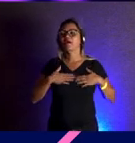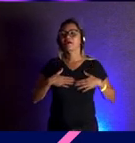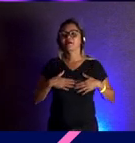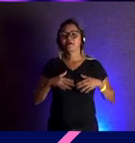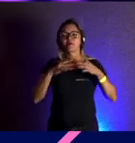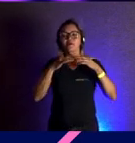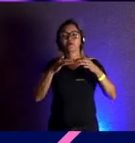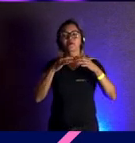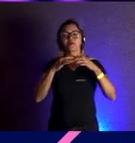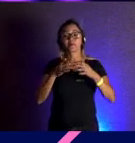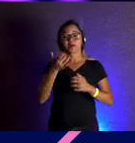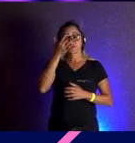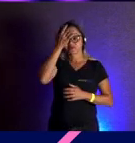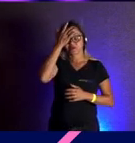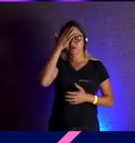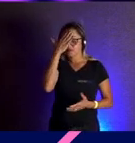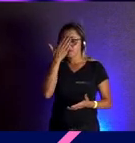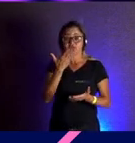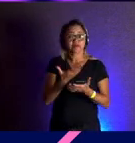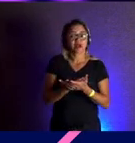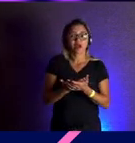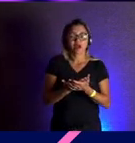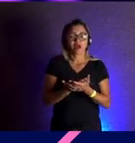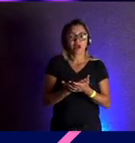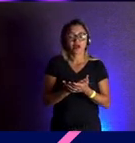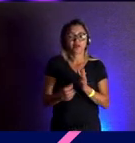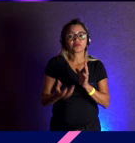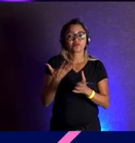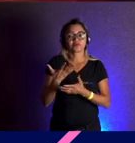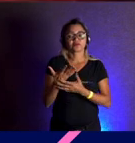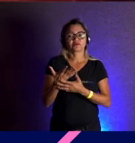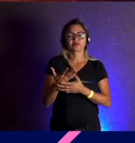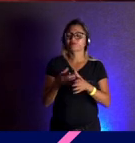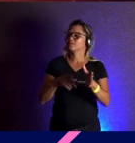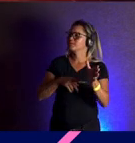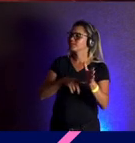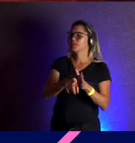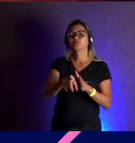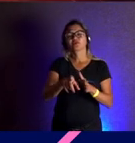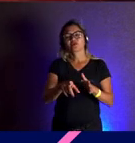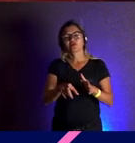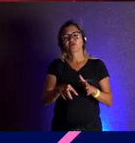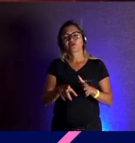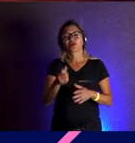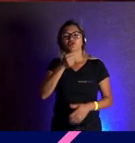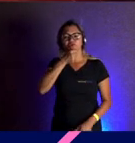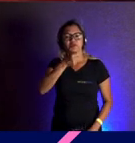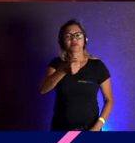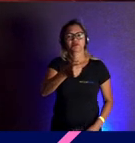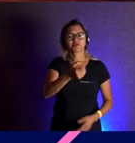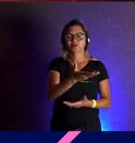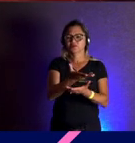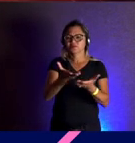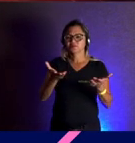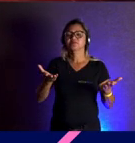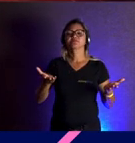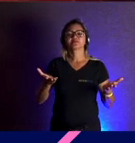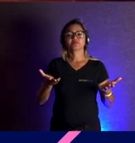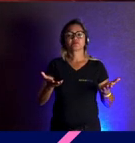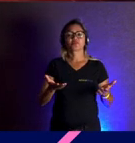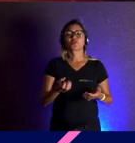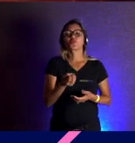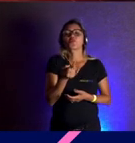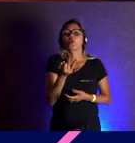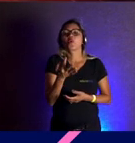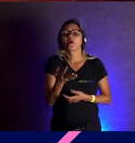vezes, é muito mais fácil você não acreditar no que está acontecendo. Então, por isso que eu queria perguntar: para as jornalistas, qual